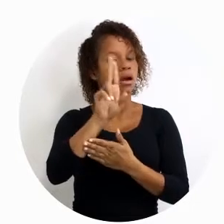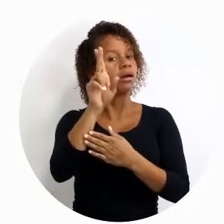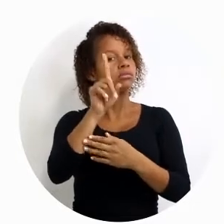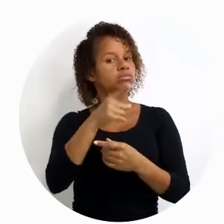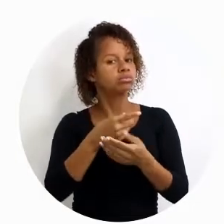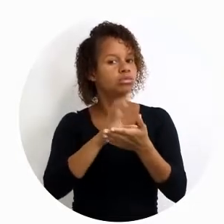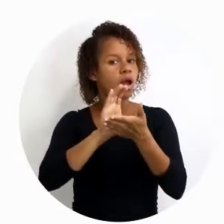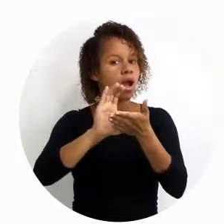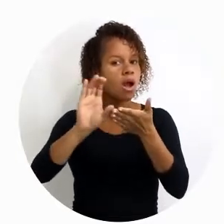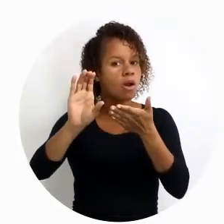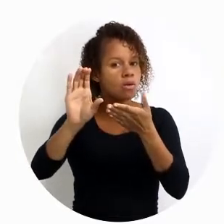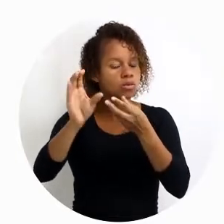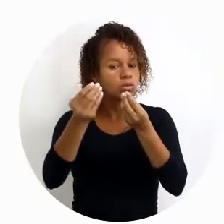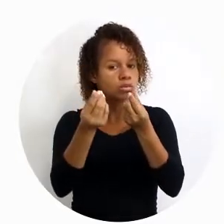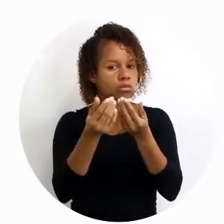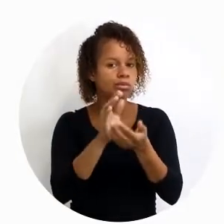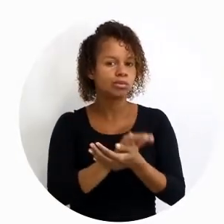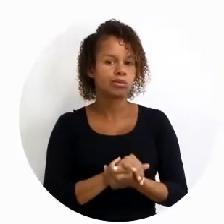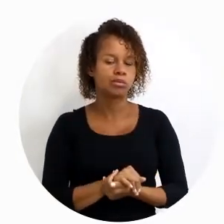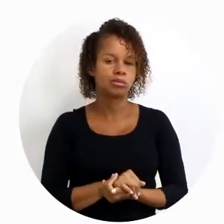utilizando esse recurso do SketchUp.